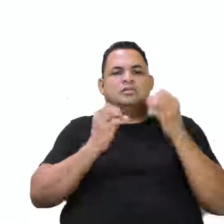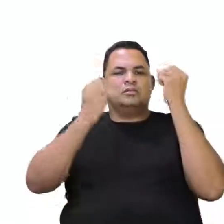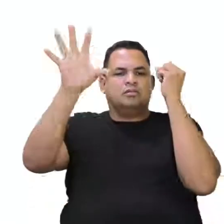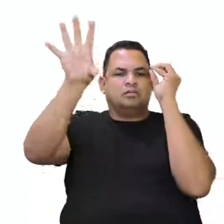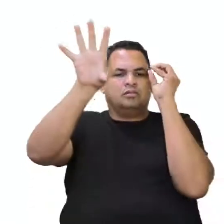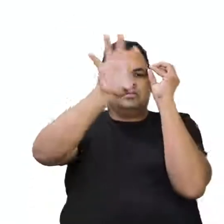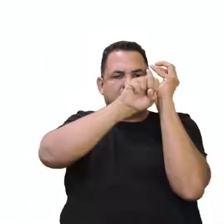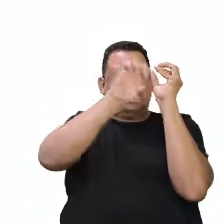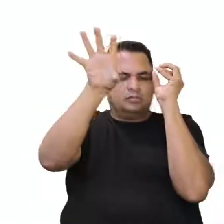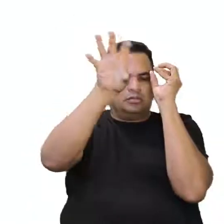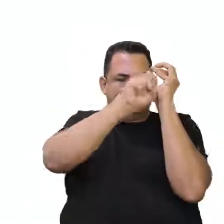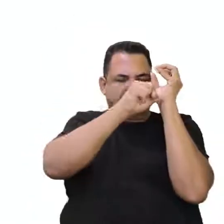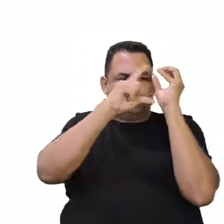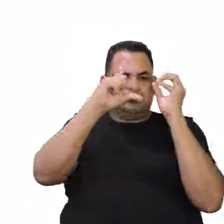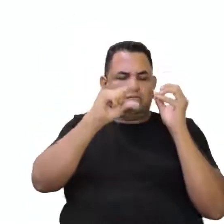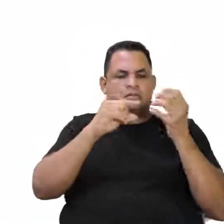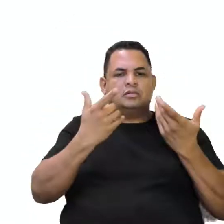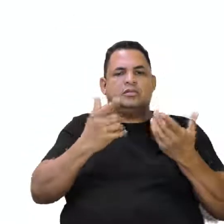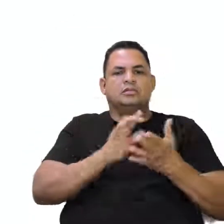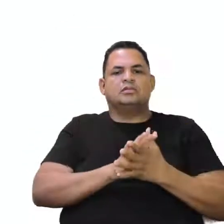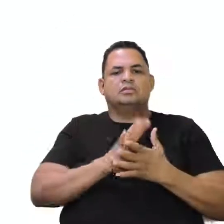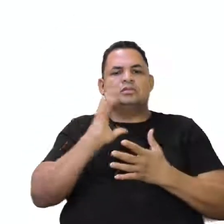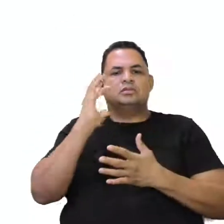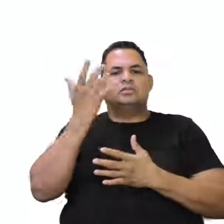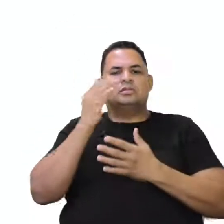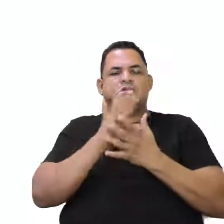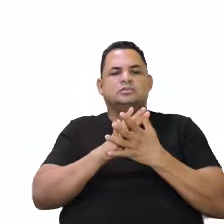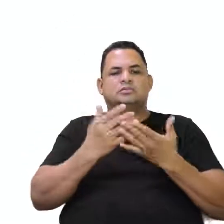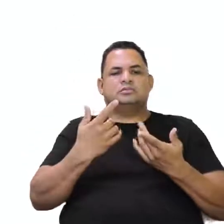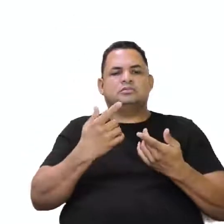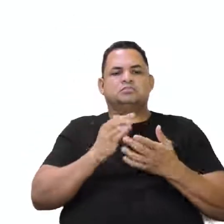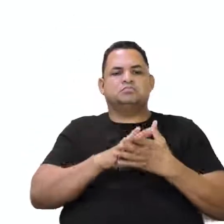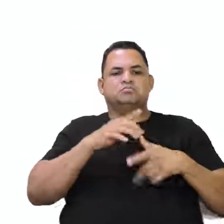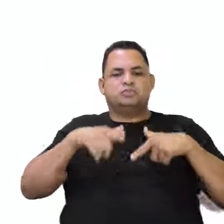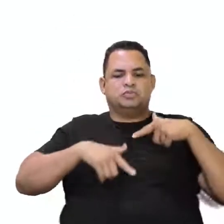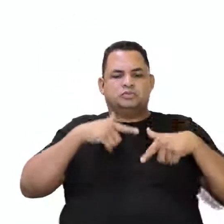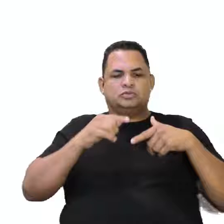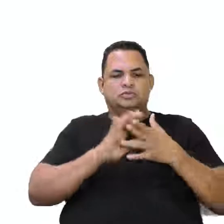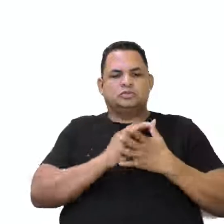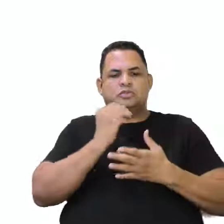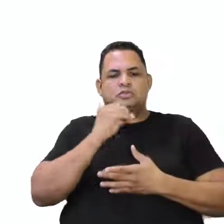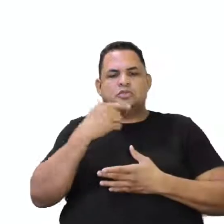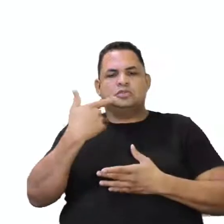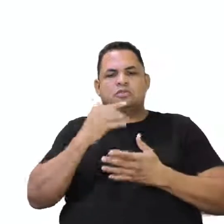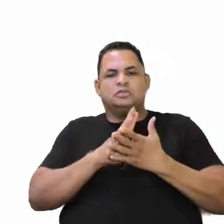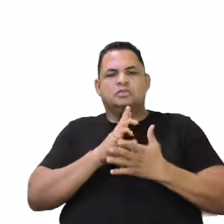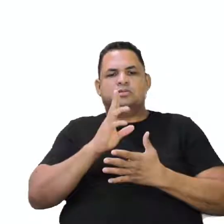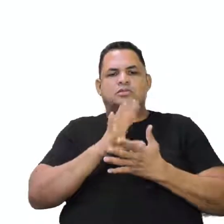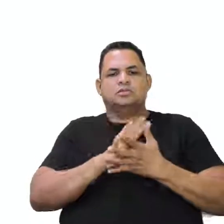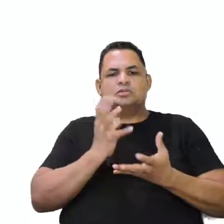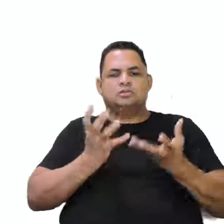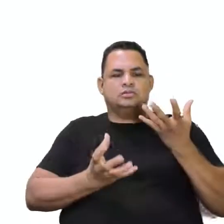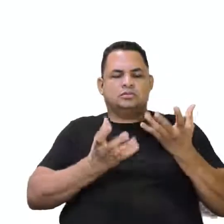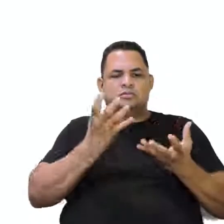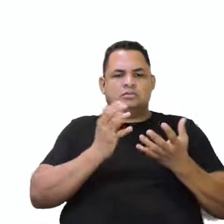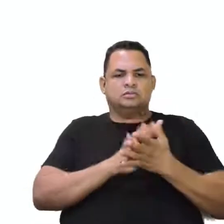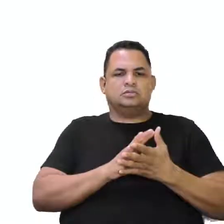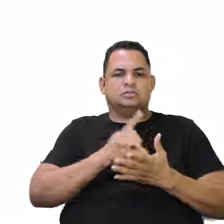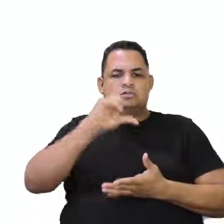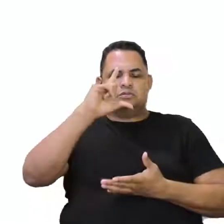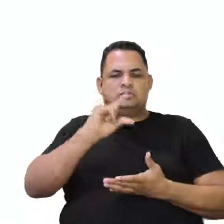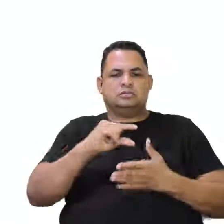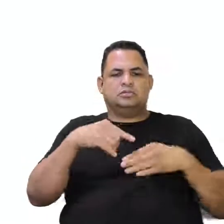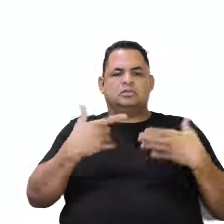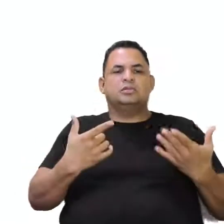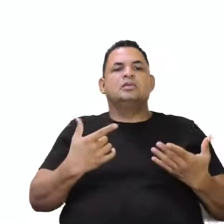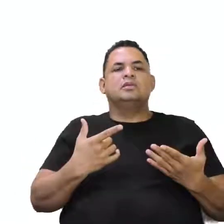fotossintético, reduzindo a capacidade fotossintética e produção de oxigênio no processo de combustão, então você vai reduzindo.